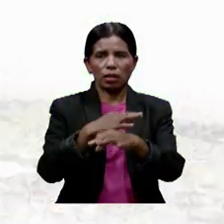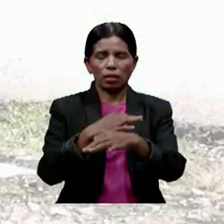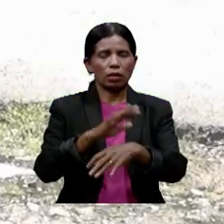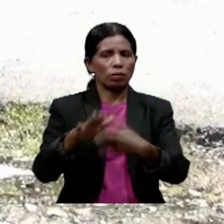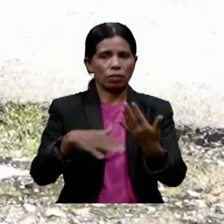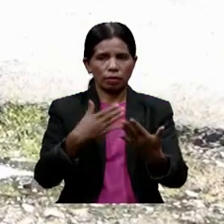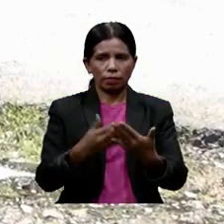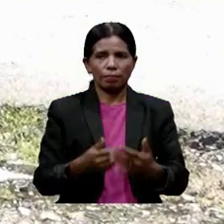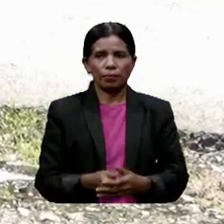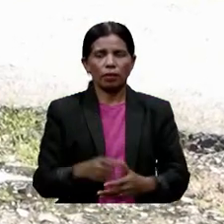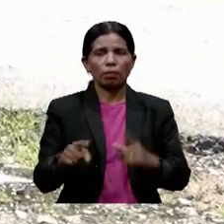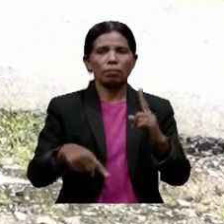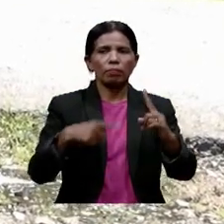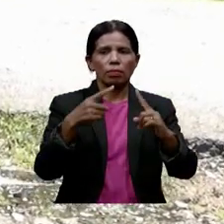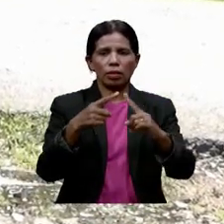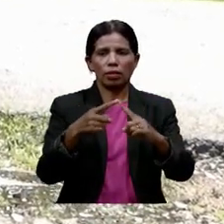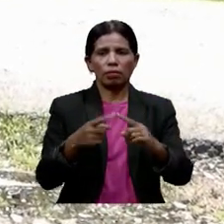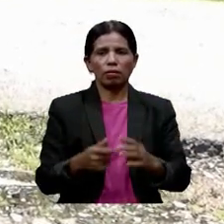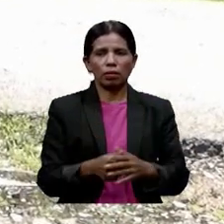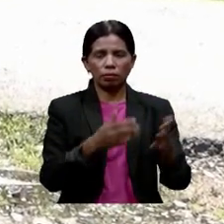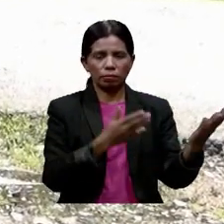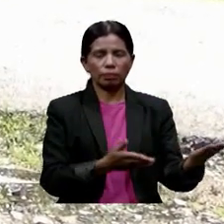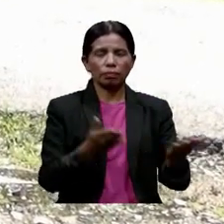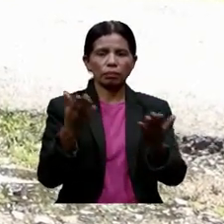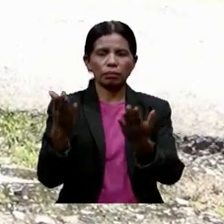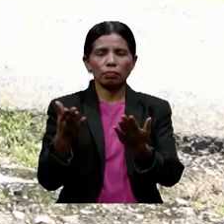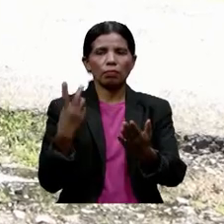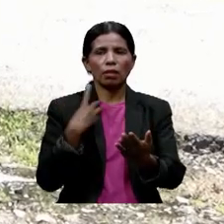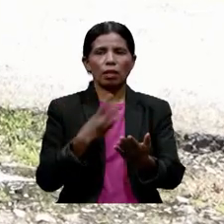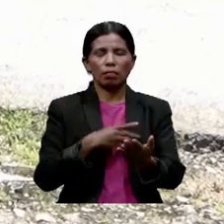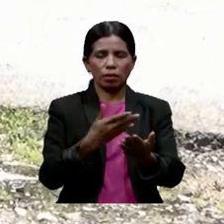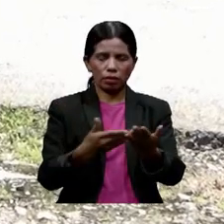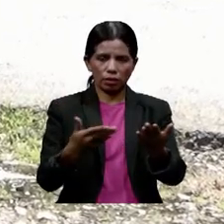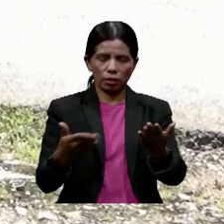total. An ko hira lori amnya produto